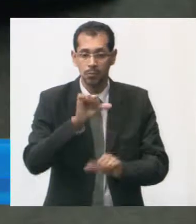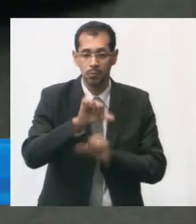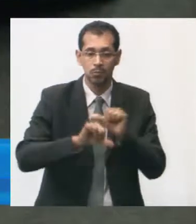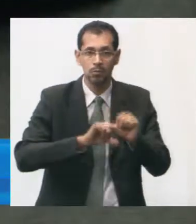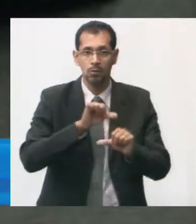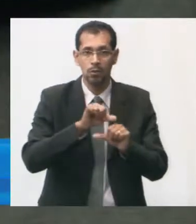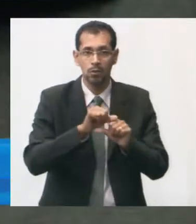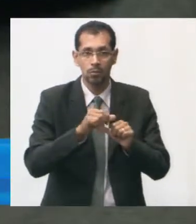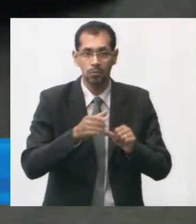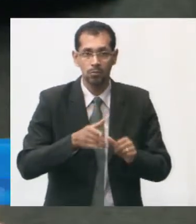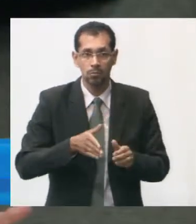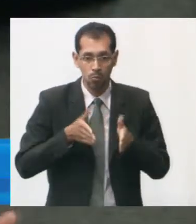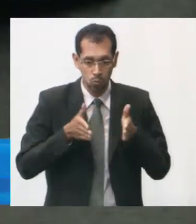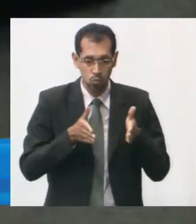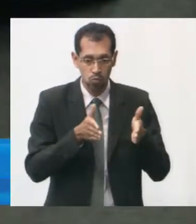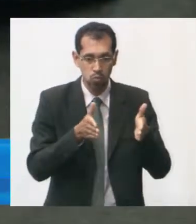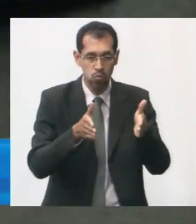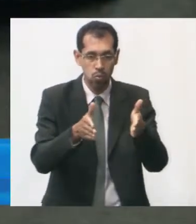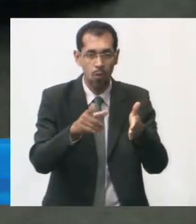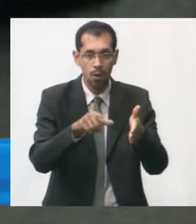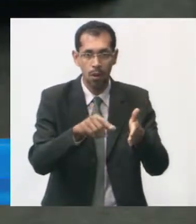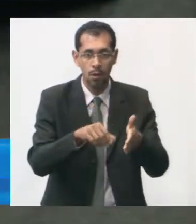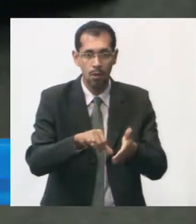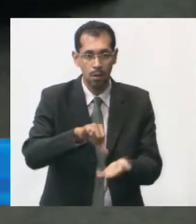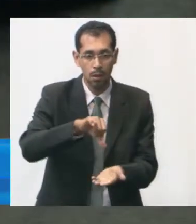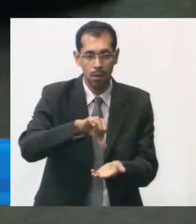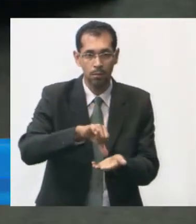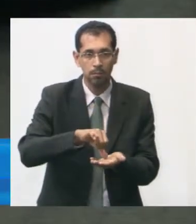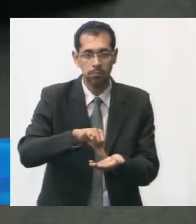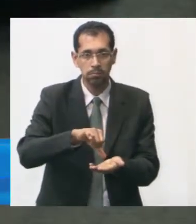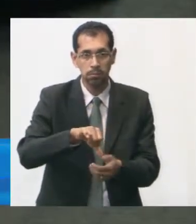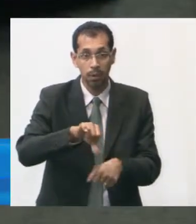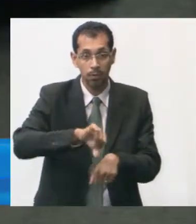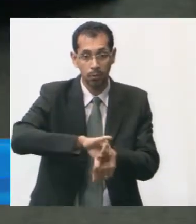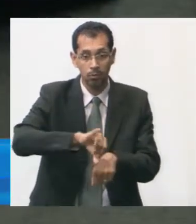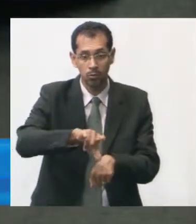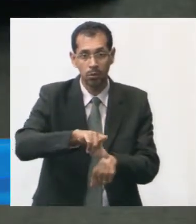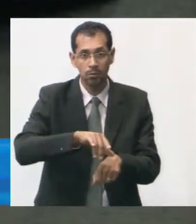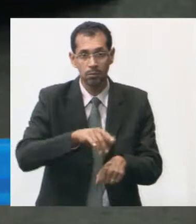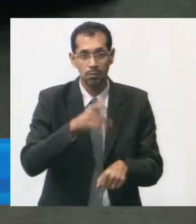definitivo. Lógico que é bem-vinda a troca, mas por que não foi feito isso antes?